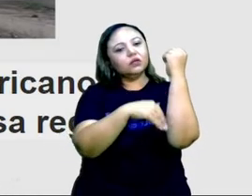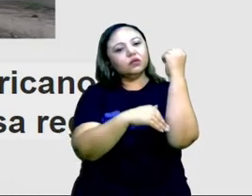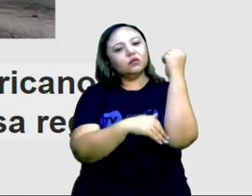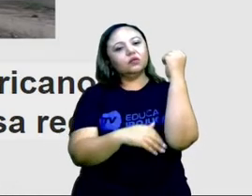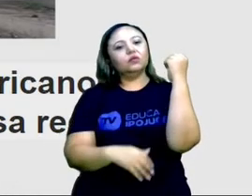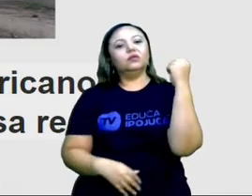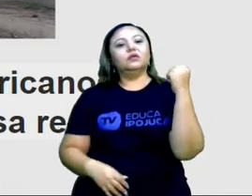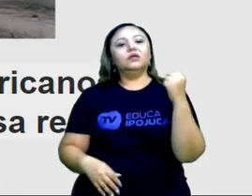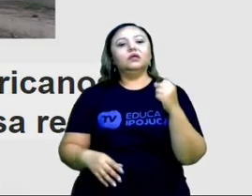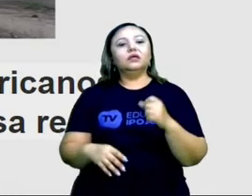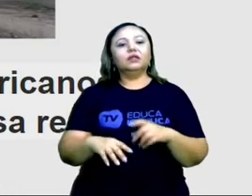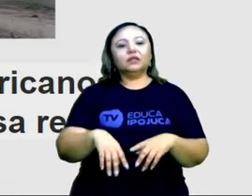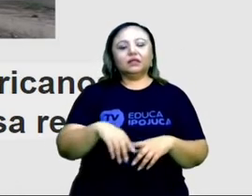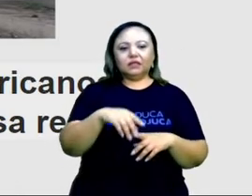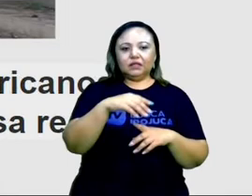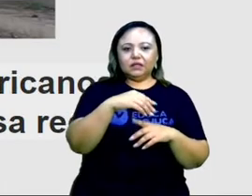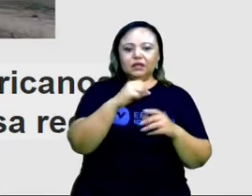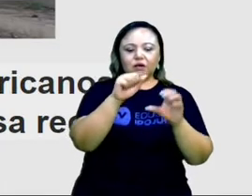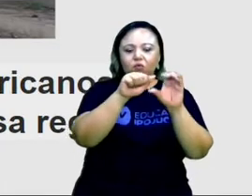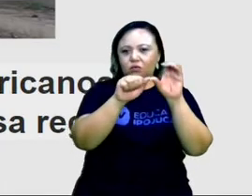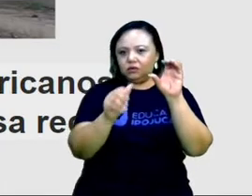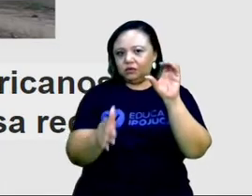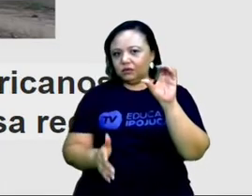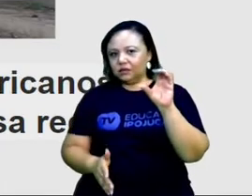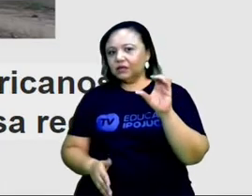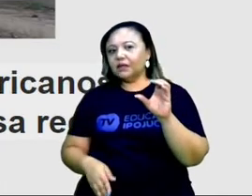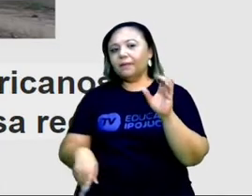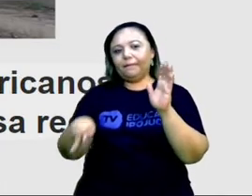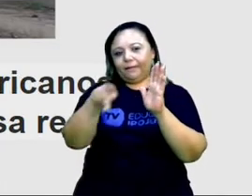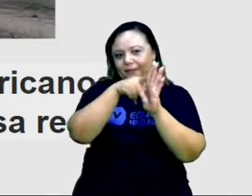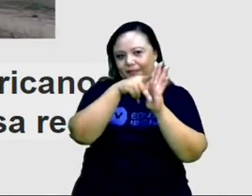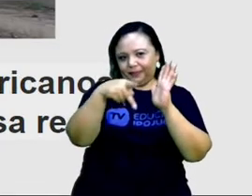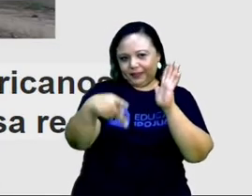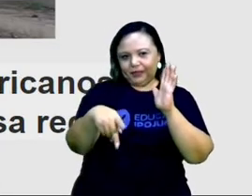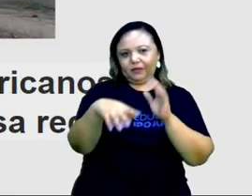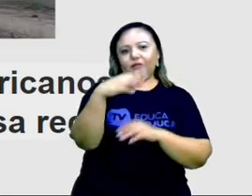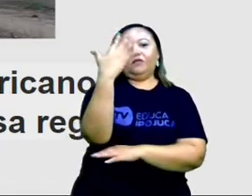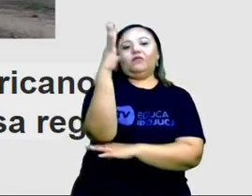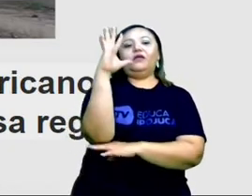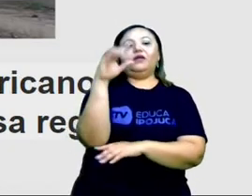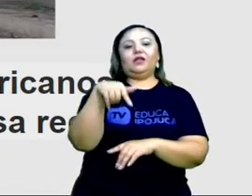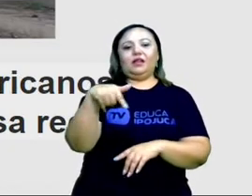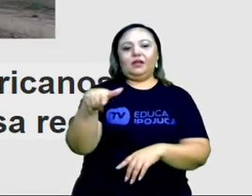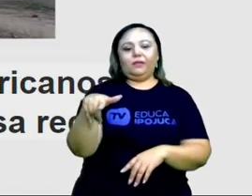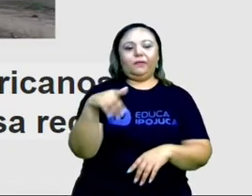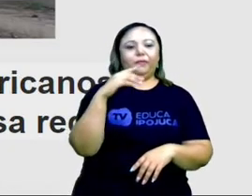Então, ela tem algumas características particulares, que é